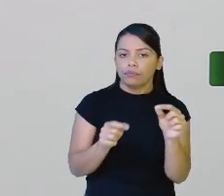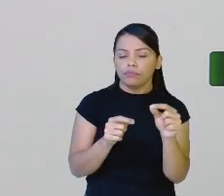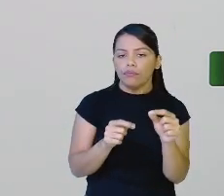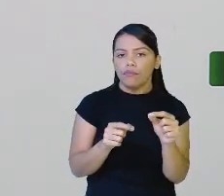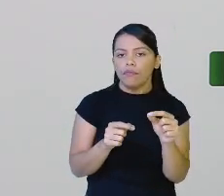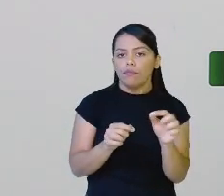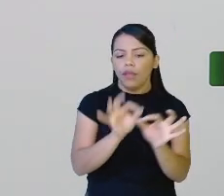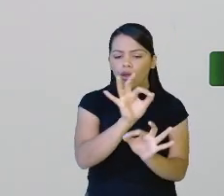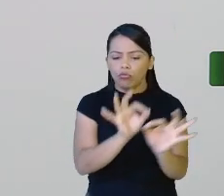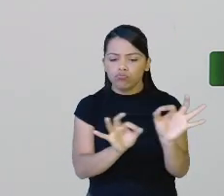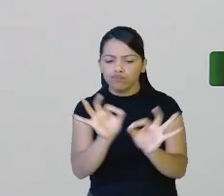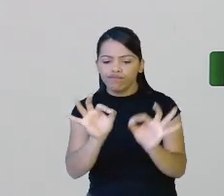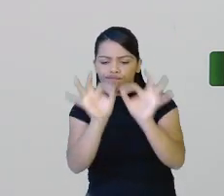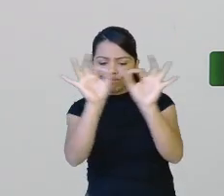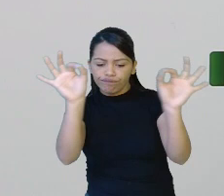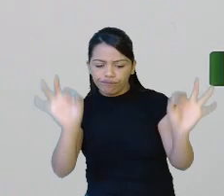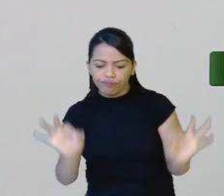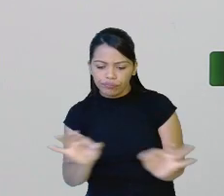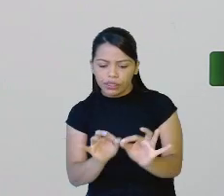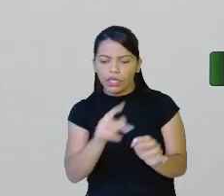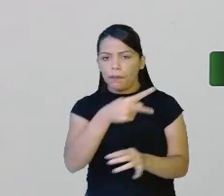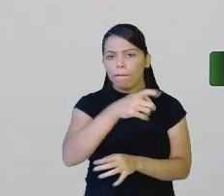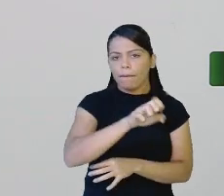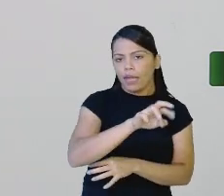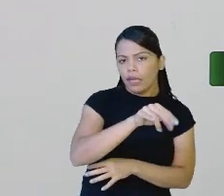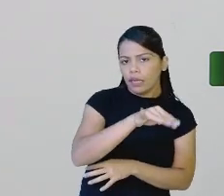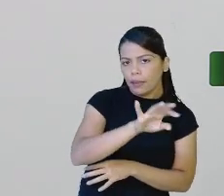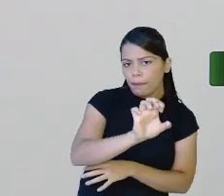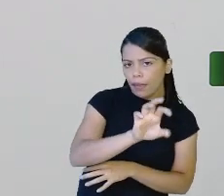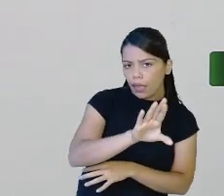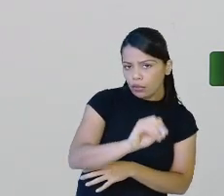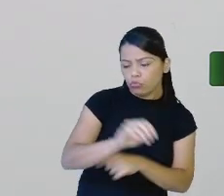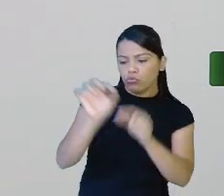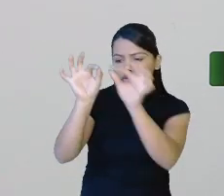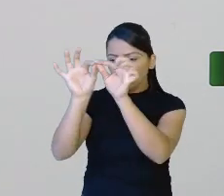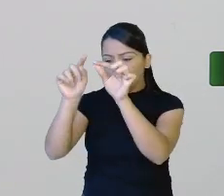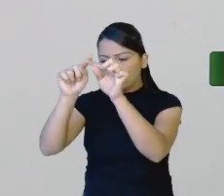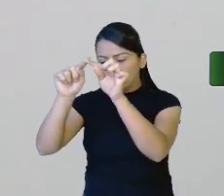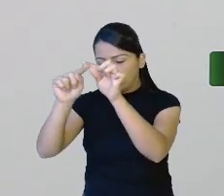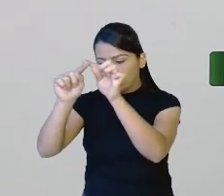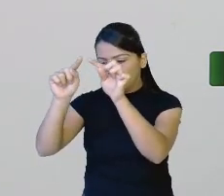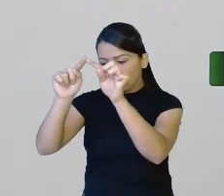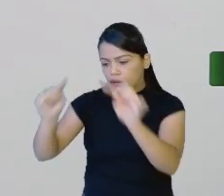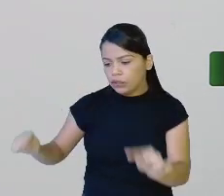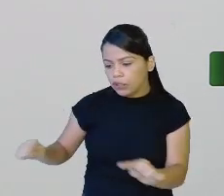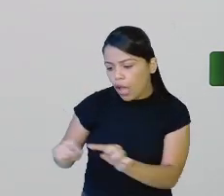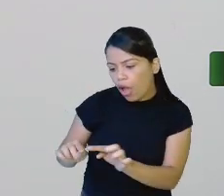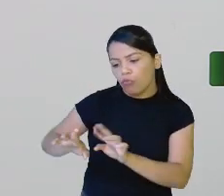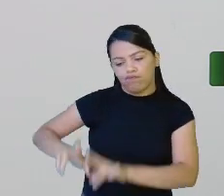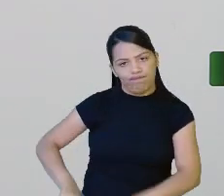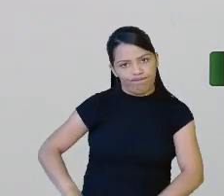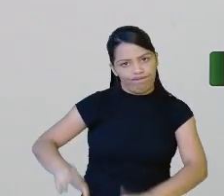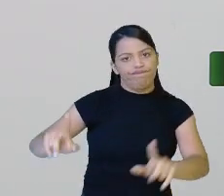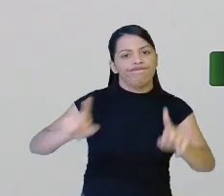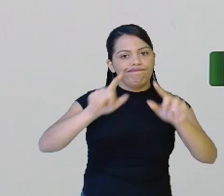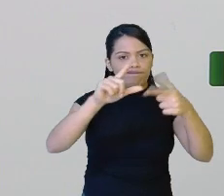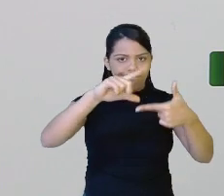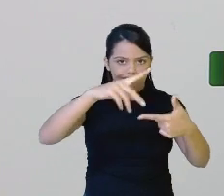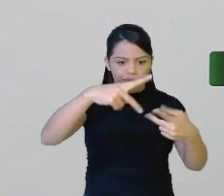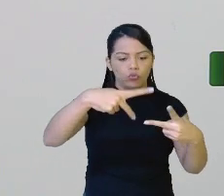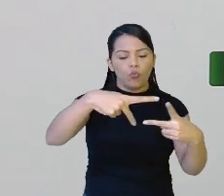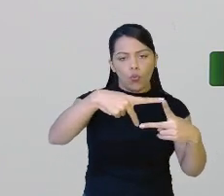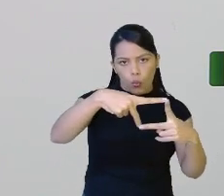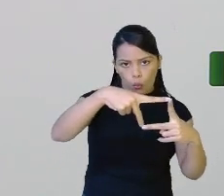a medida do perímetro, se eu fizer o cálculo de um perímetro numa figura triangular, vai ser diferente de eu fazer